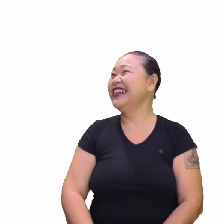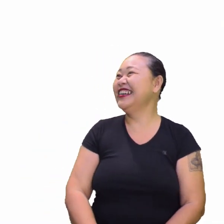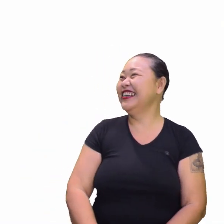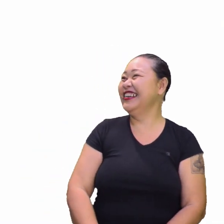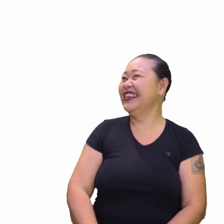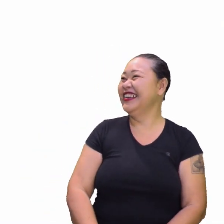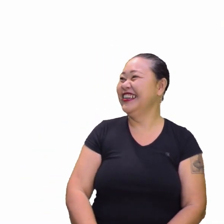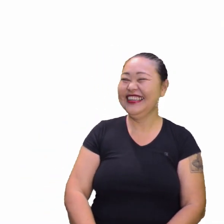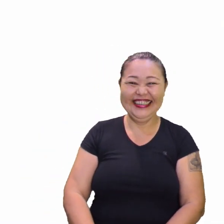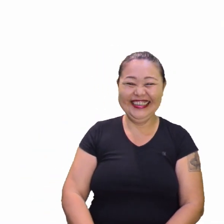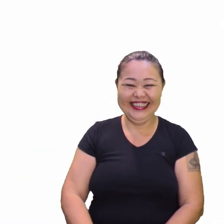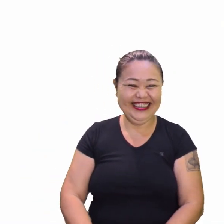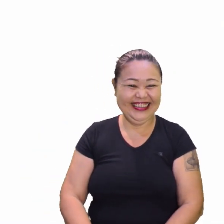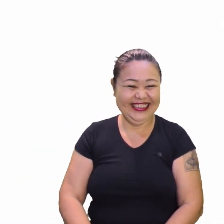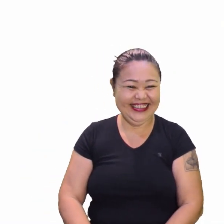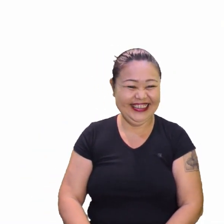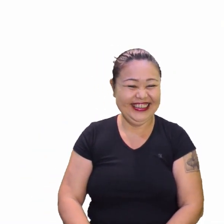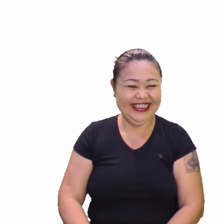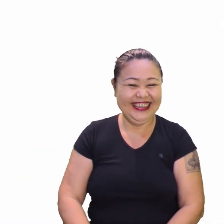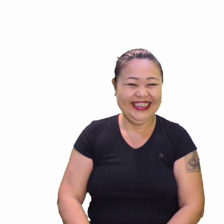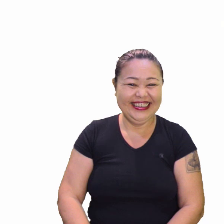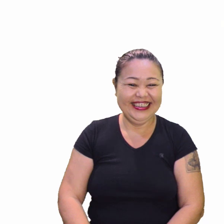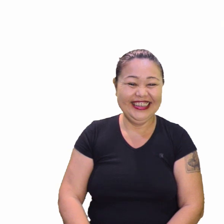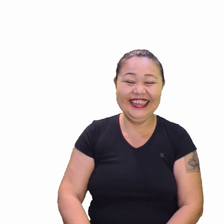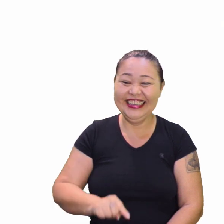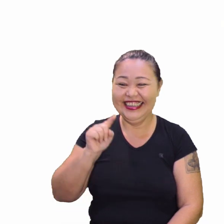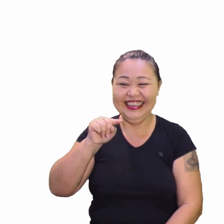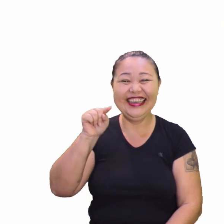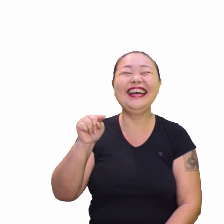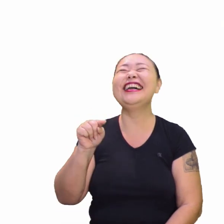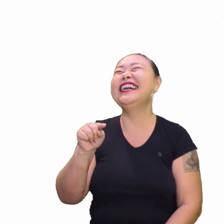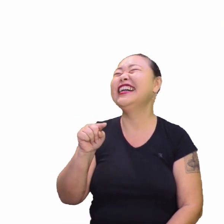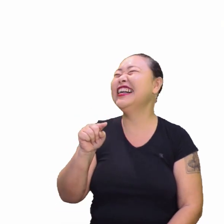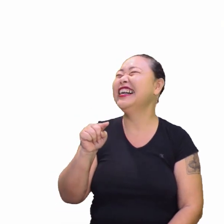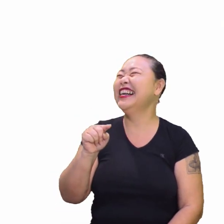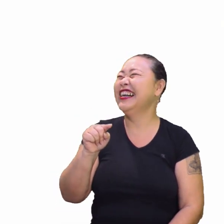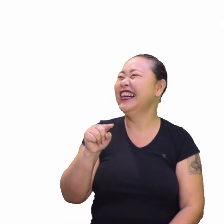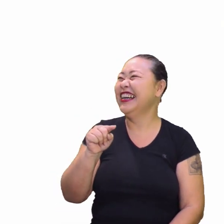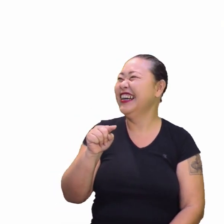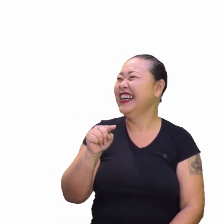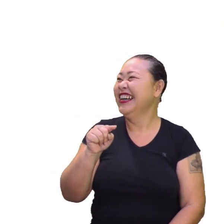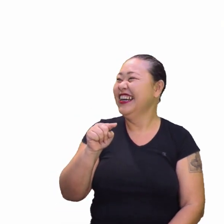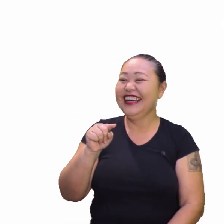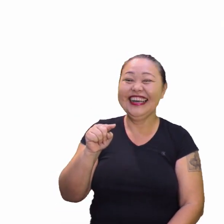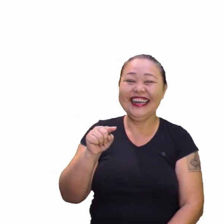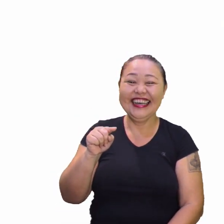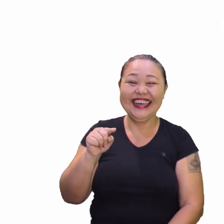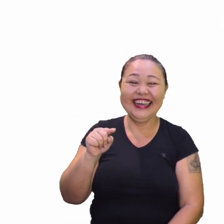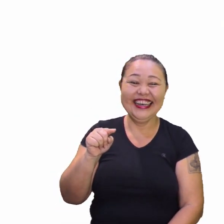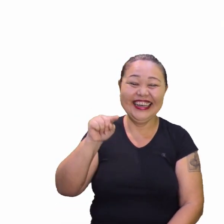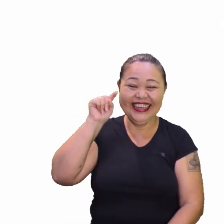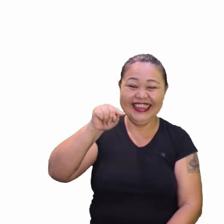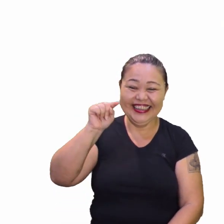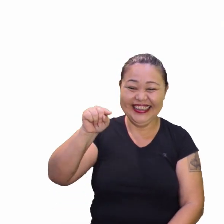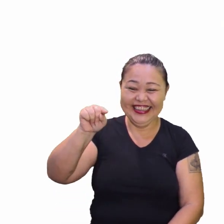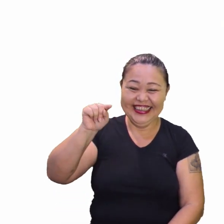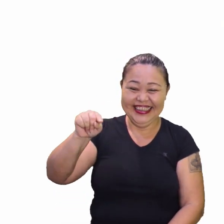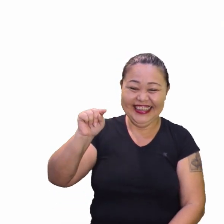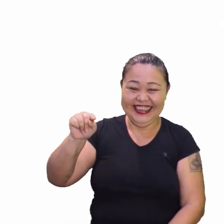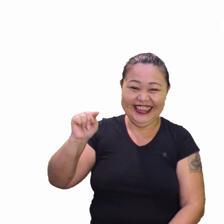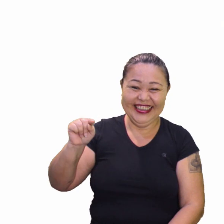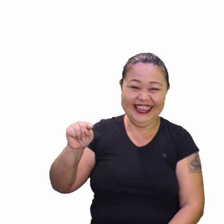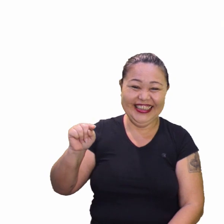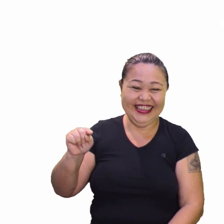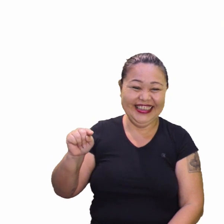Pontinho. Vamos lá. Não tem nenhum pontinho, ele foi falando que é pontinho. É pontinho, irmão, porque se